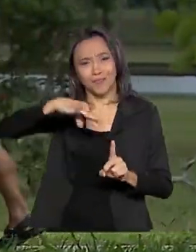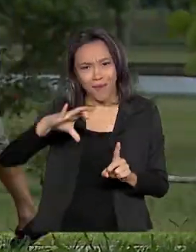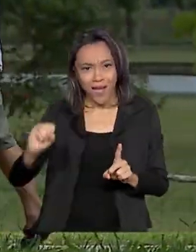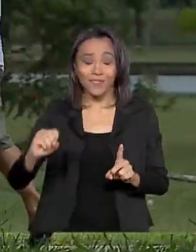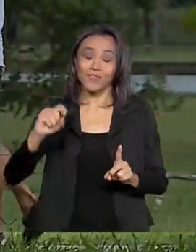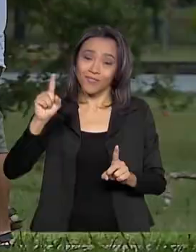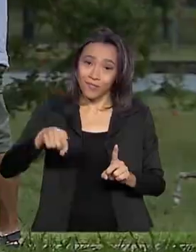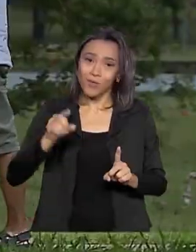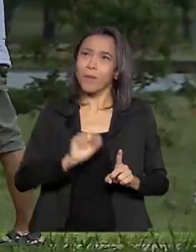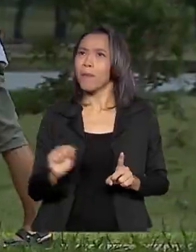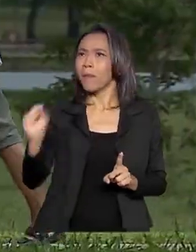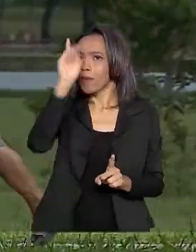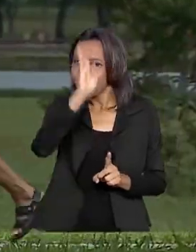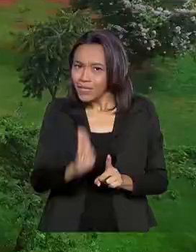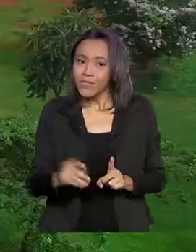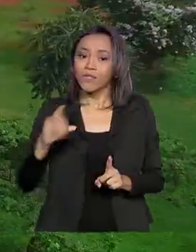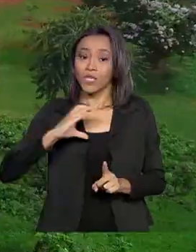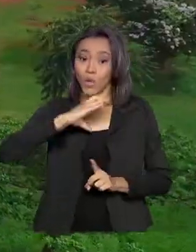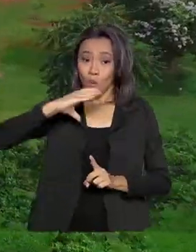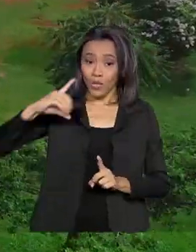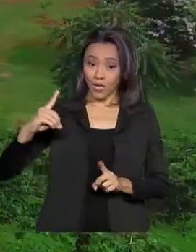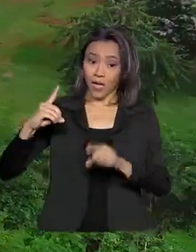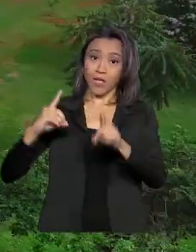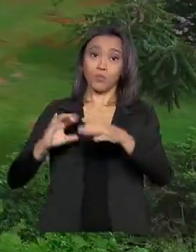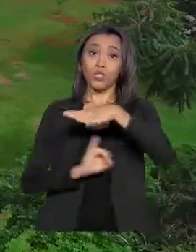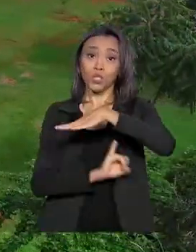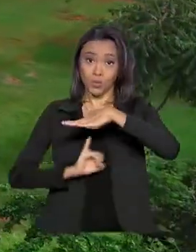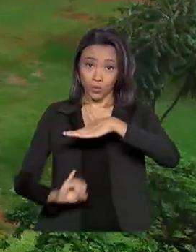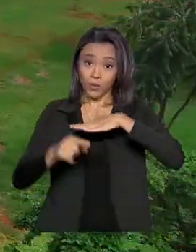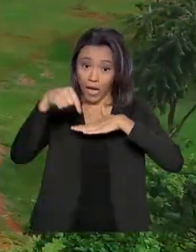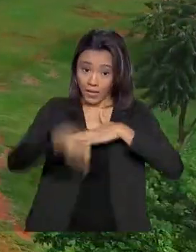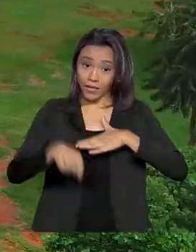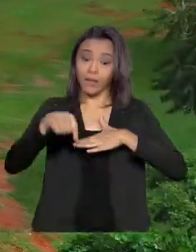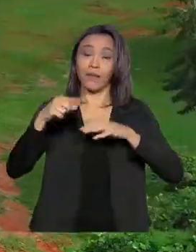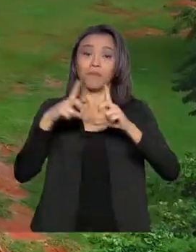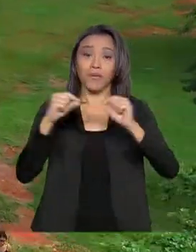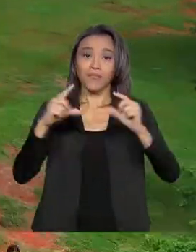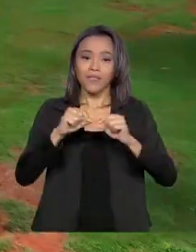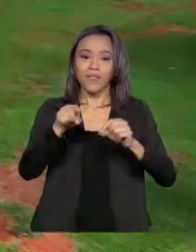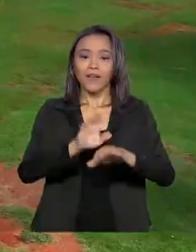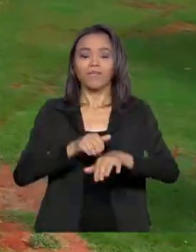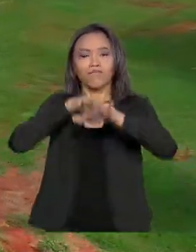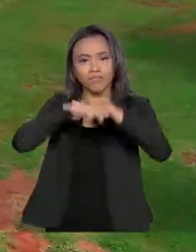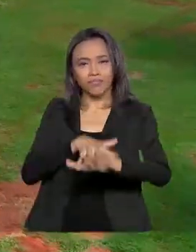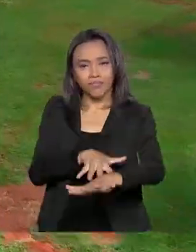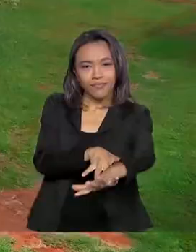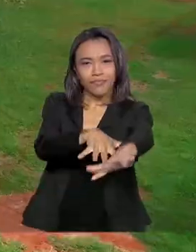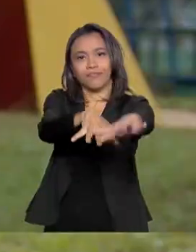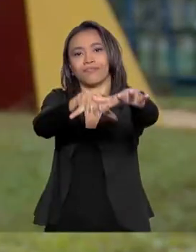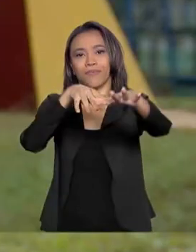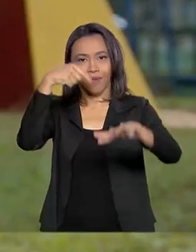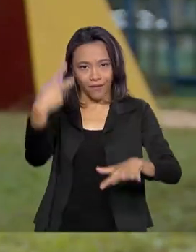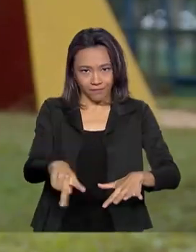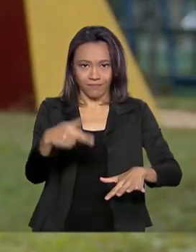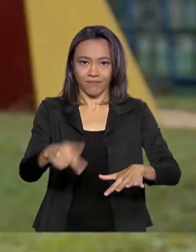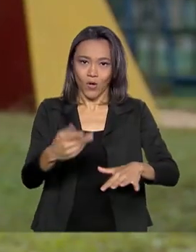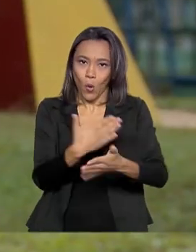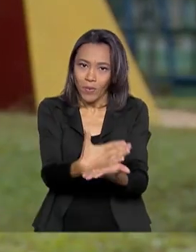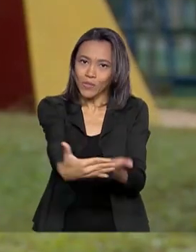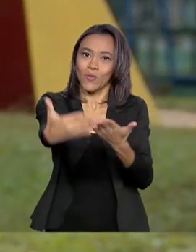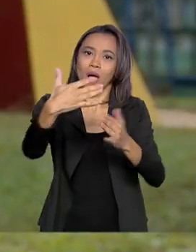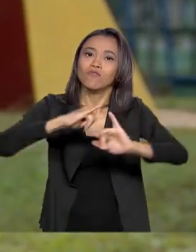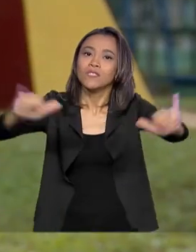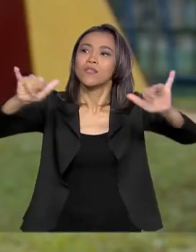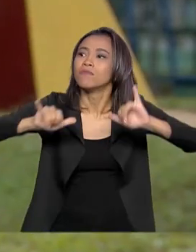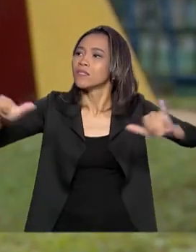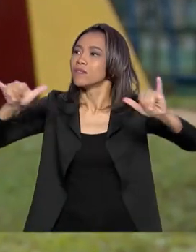coordenados pelo Instituto Vidas Raras. Em Brasília, começou no último sábado com uma caminhada no Parque da Cidade. Nós precisamos chamar a